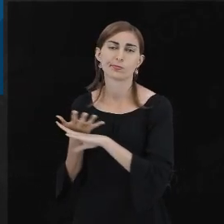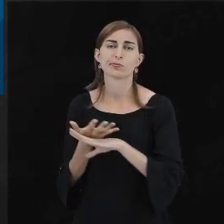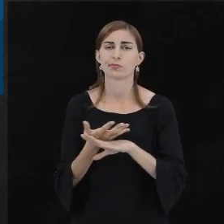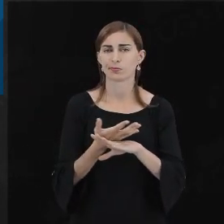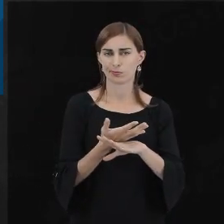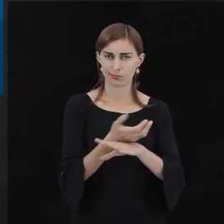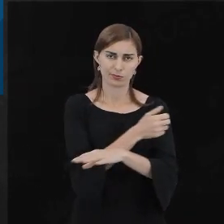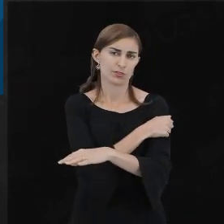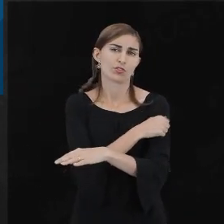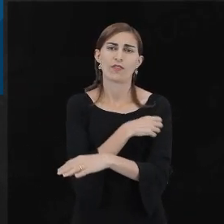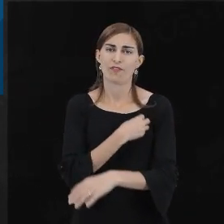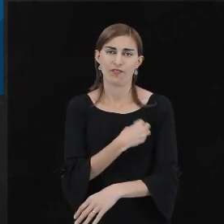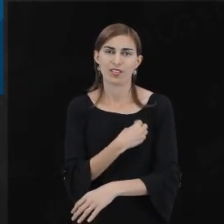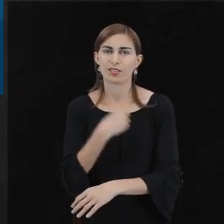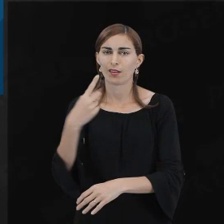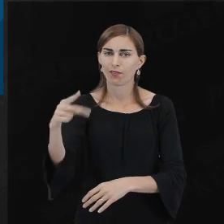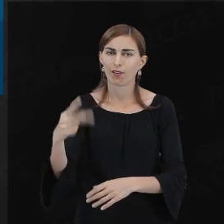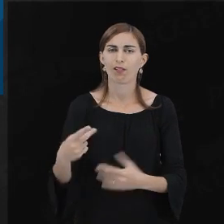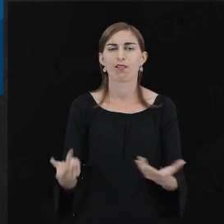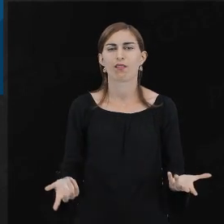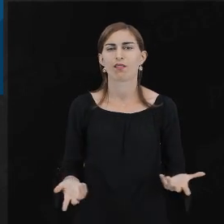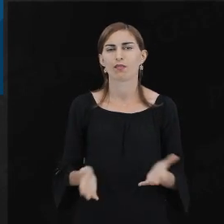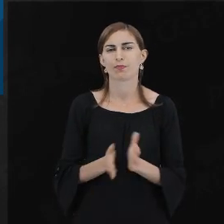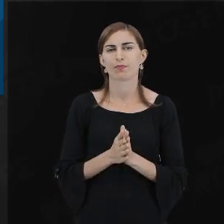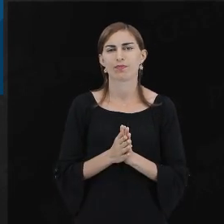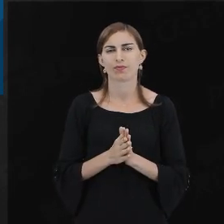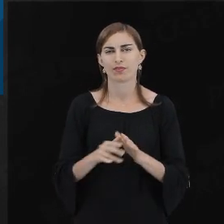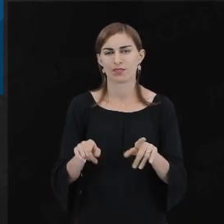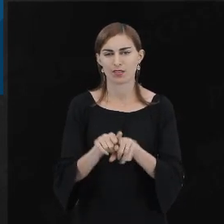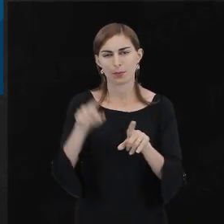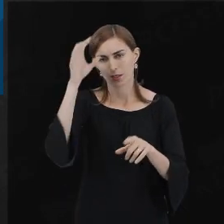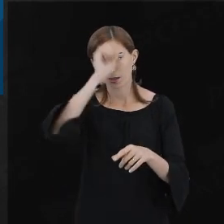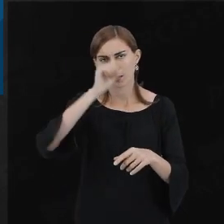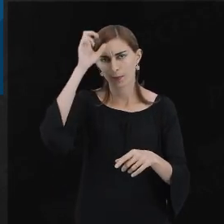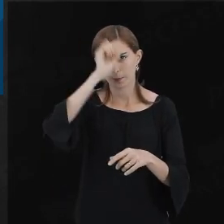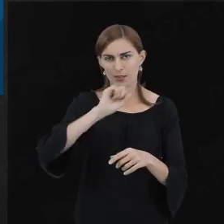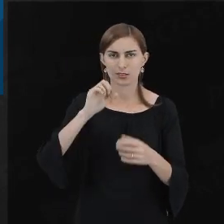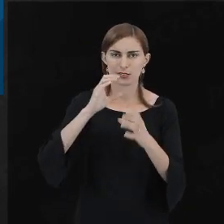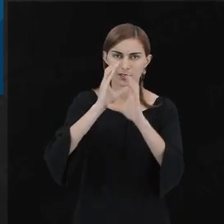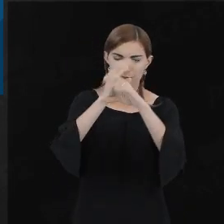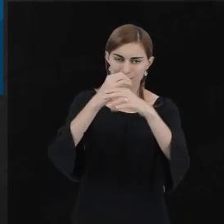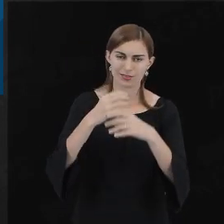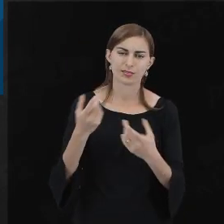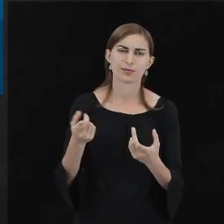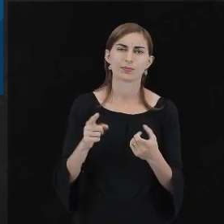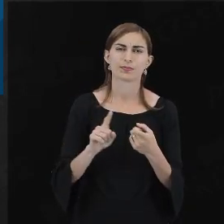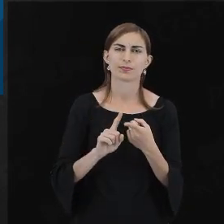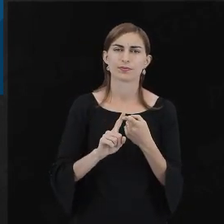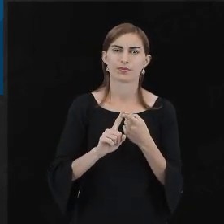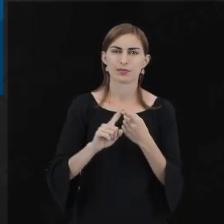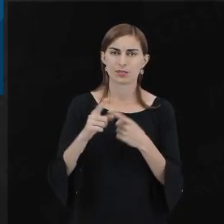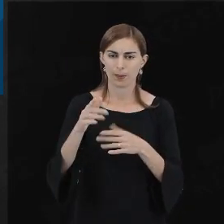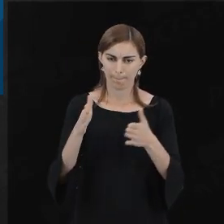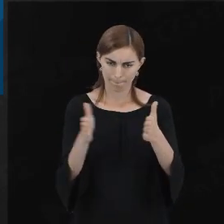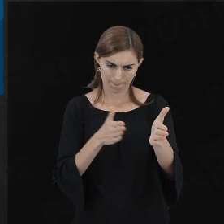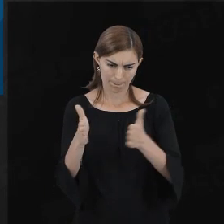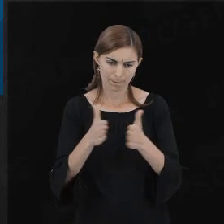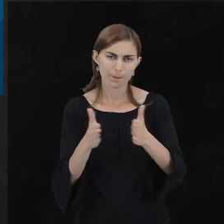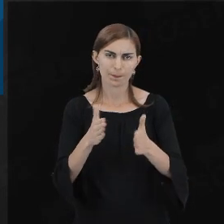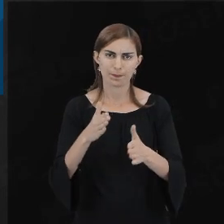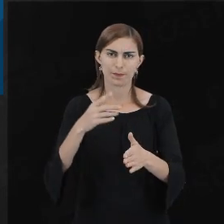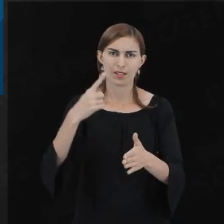se organizar, para as escolas se organizarem. Mas o princípio da flexibilidade não pode ser esquecido, porque às vezes aquela